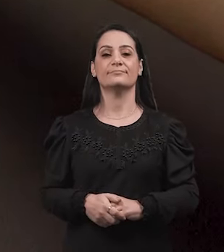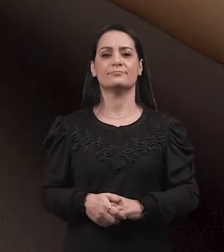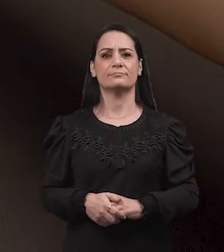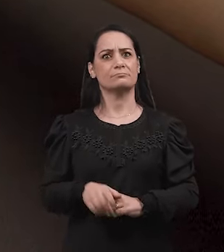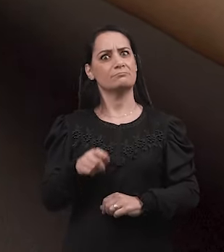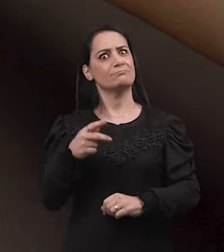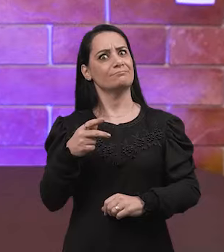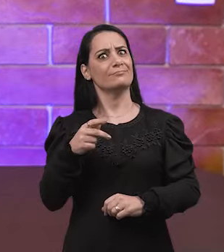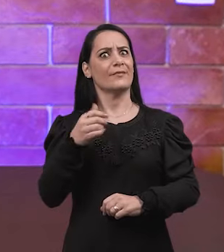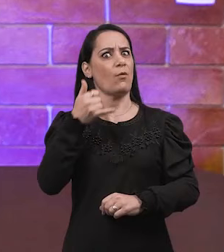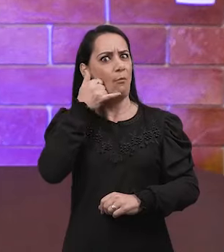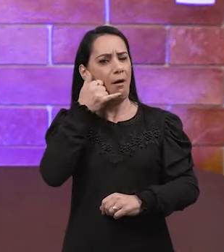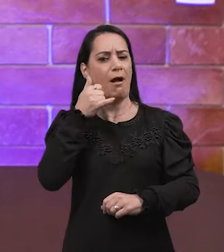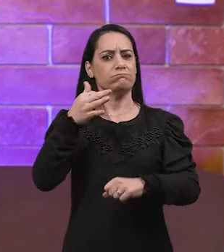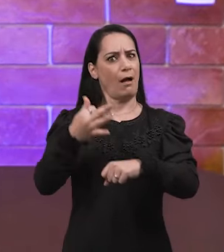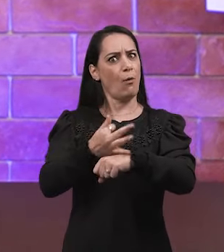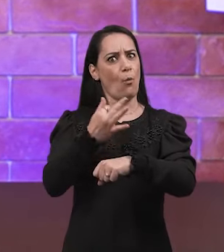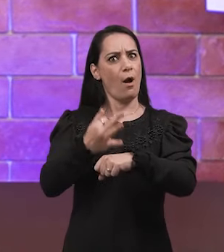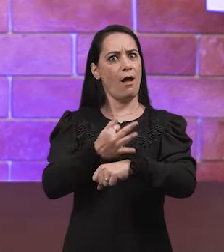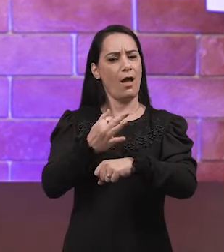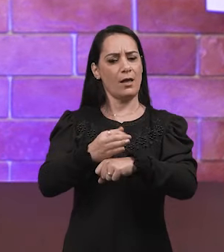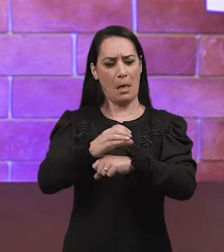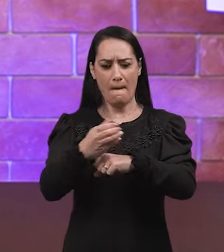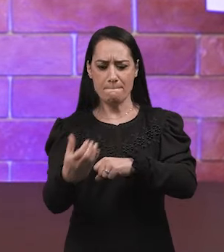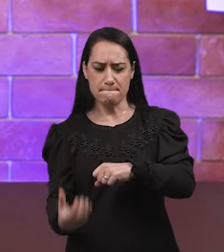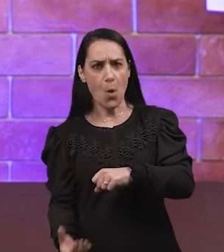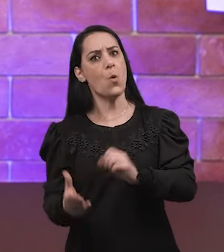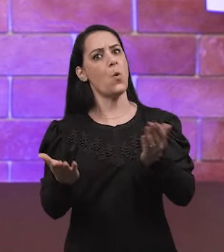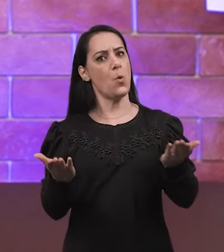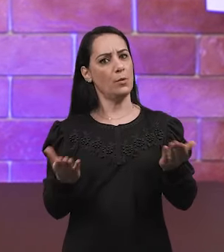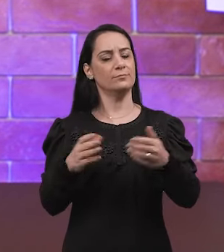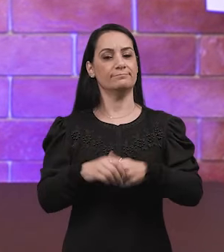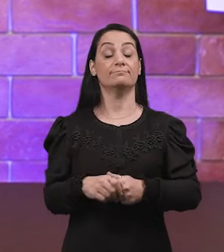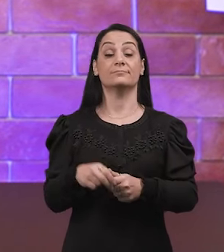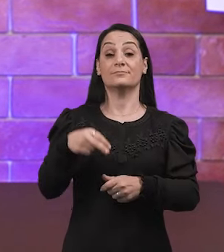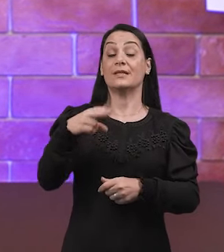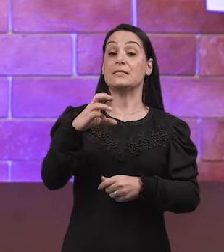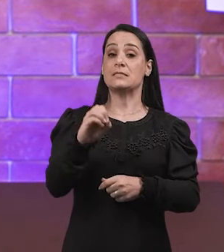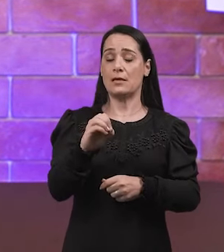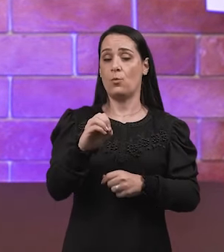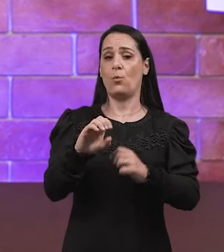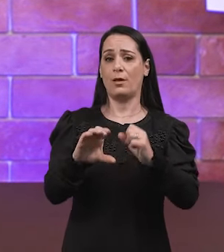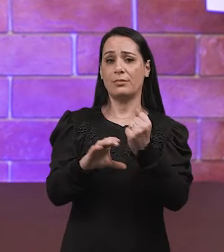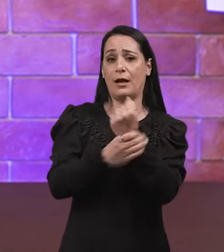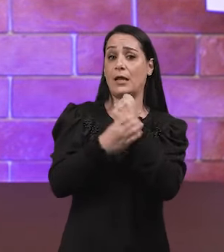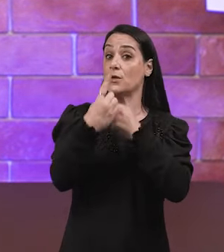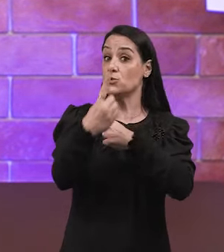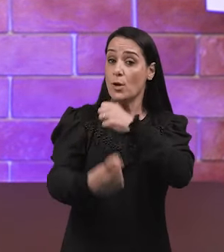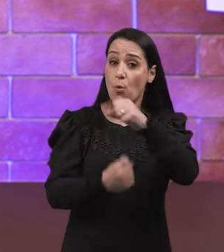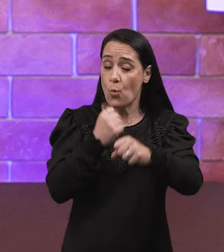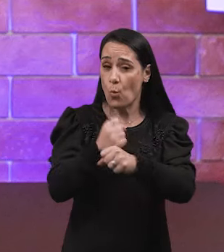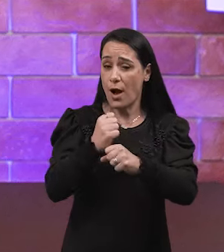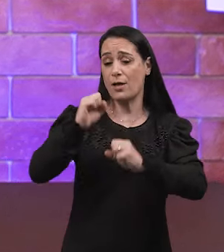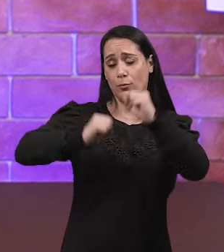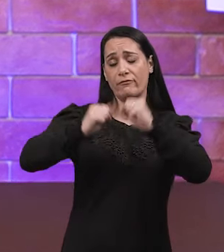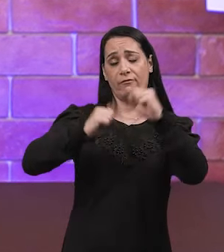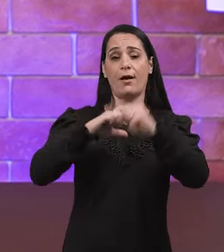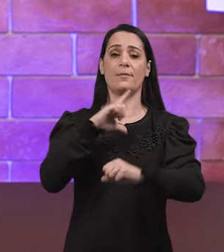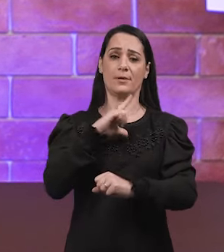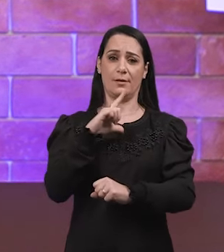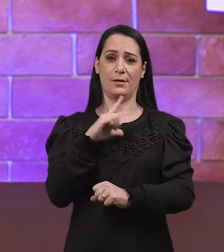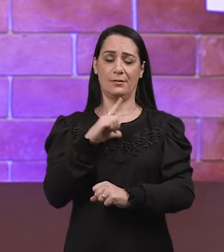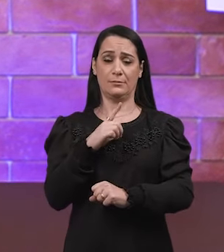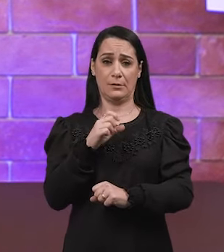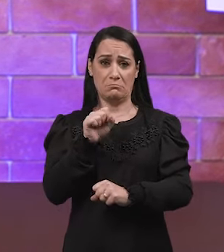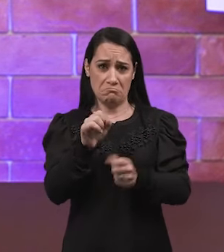né? E não é que ele aguentou? Ah, e quase ia me esquecendo, viu? Que o M50 possui garantia de